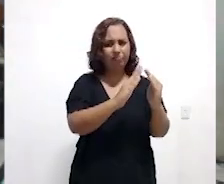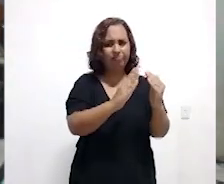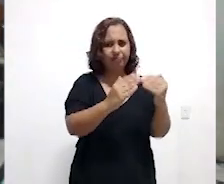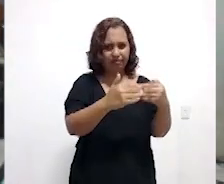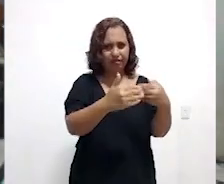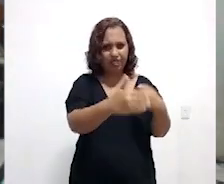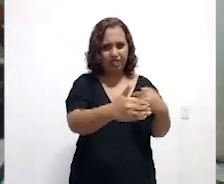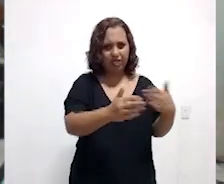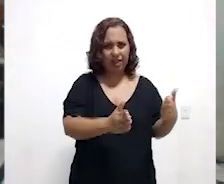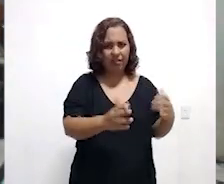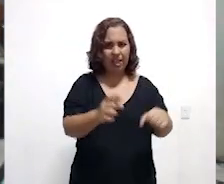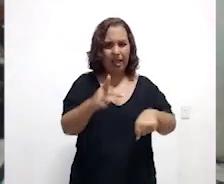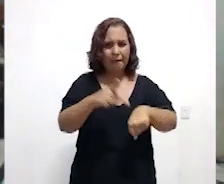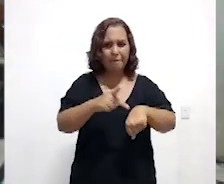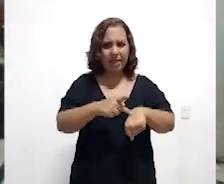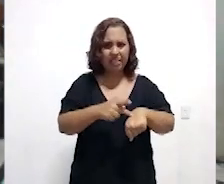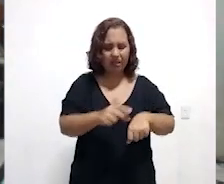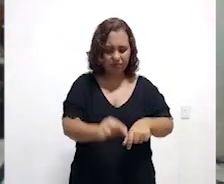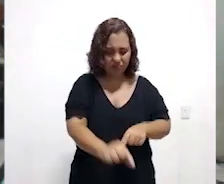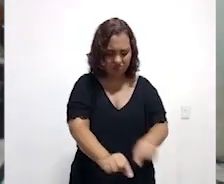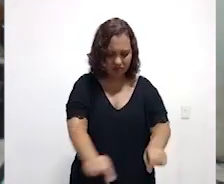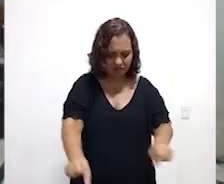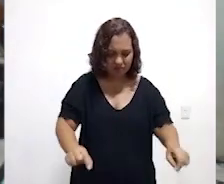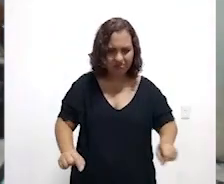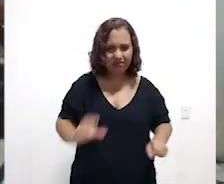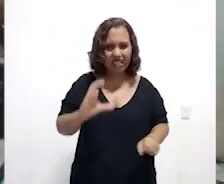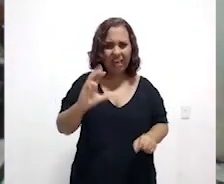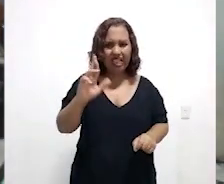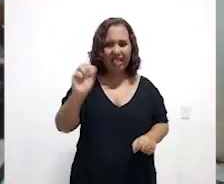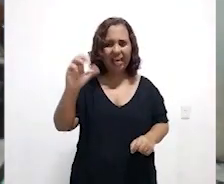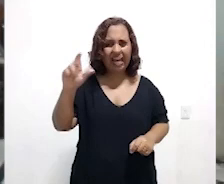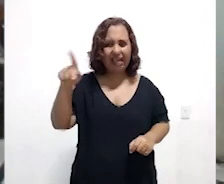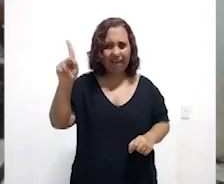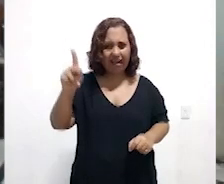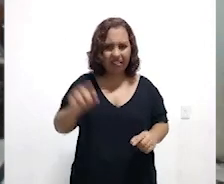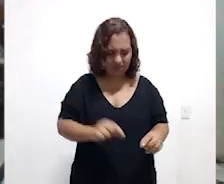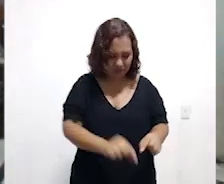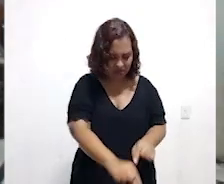sabia que seu filho só sairia dali quando ele terminasse todas as pedras.